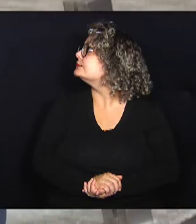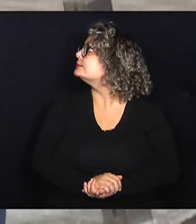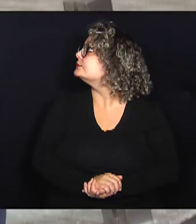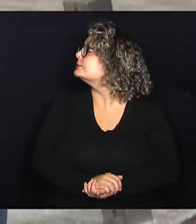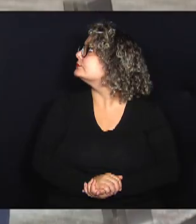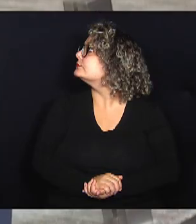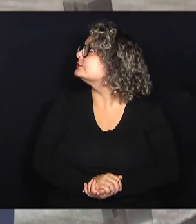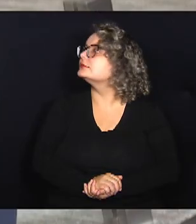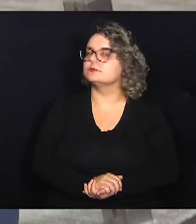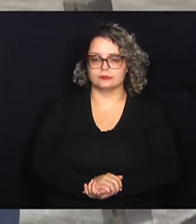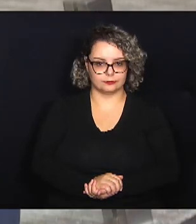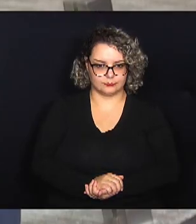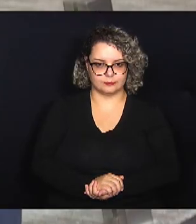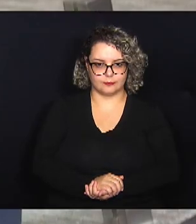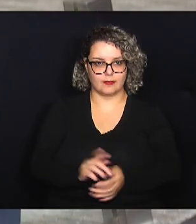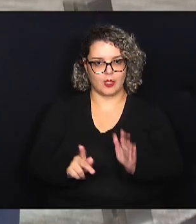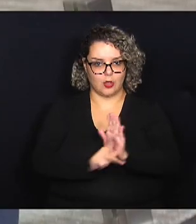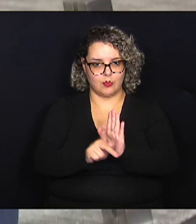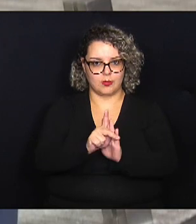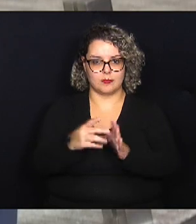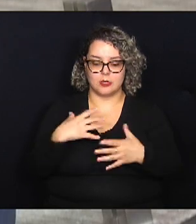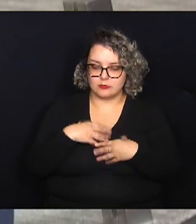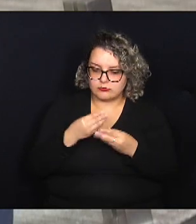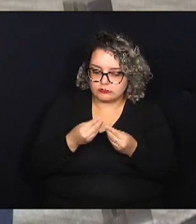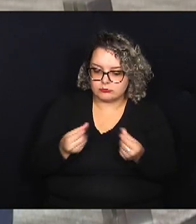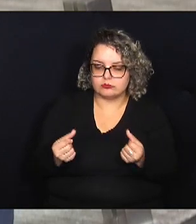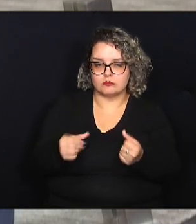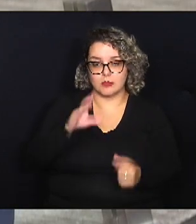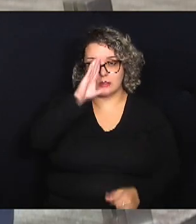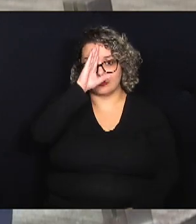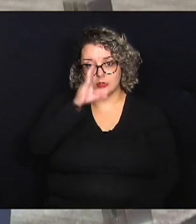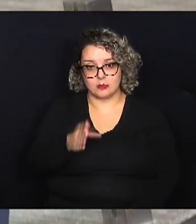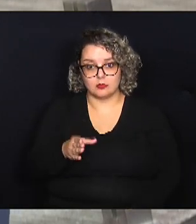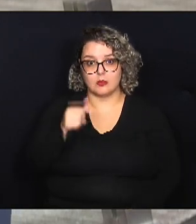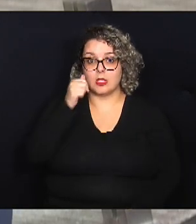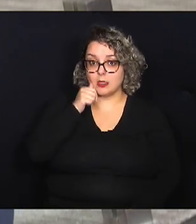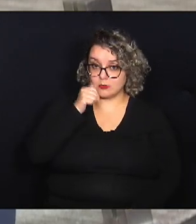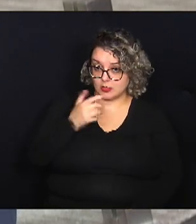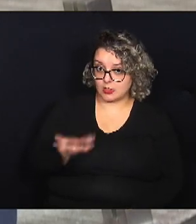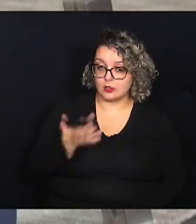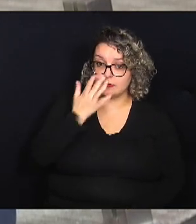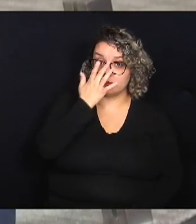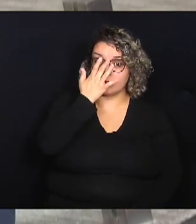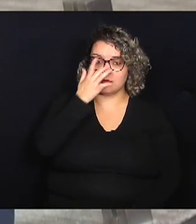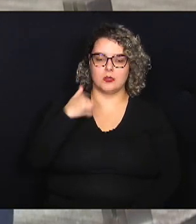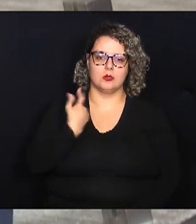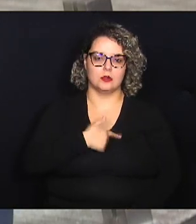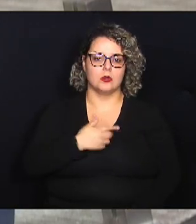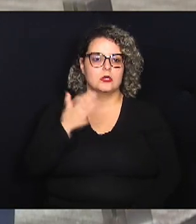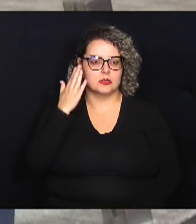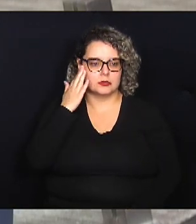É um projeto de uma total sensibilidade, principalmente ao sexo feminino. Nós sabemos, né, o tanto de